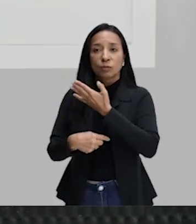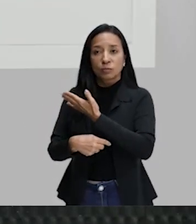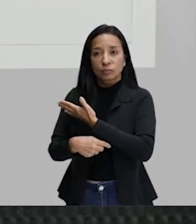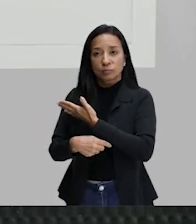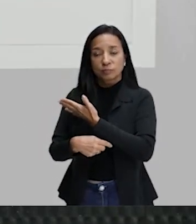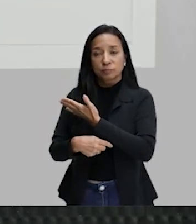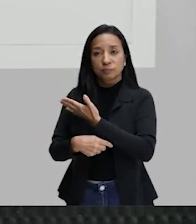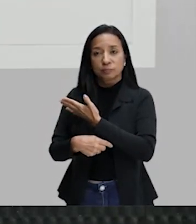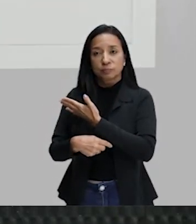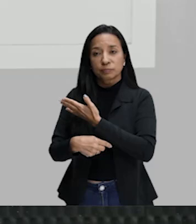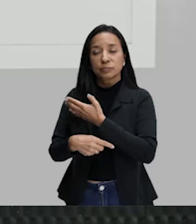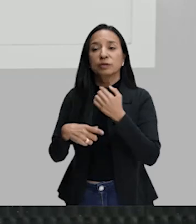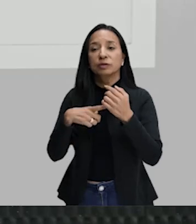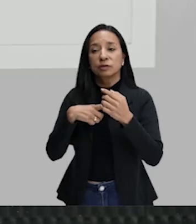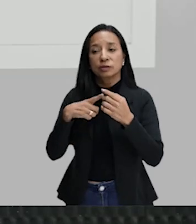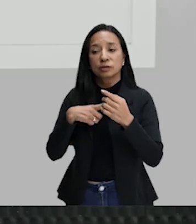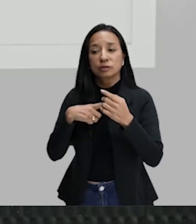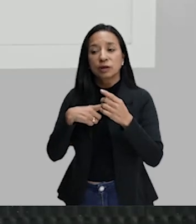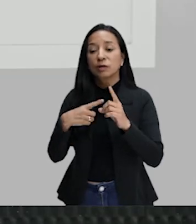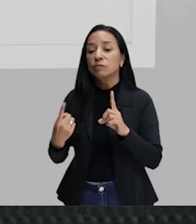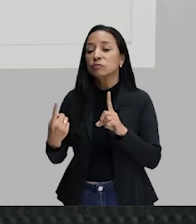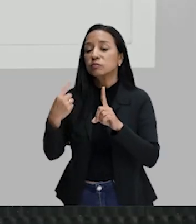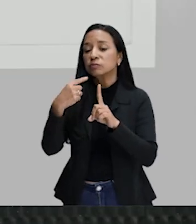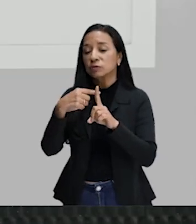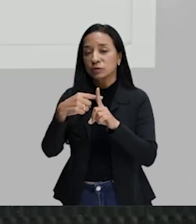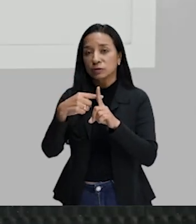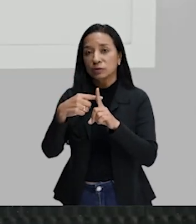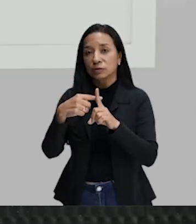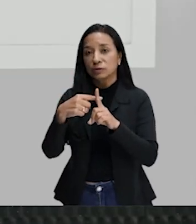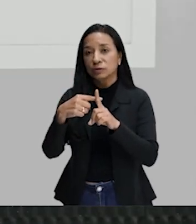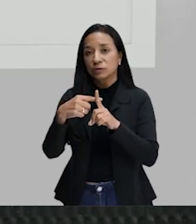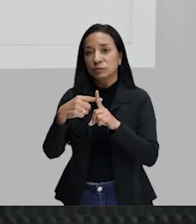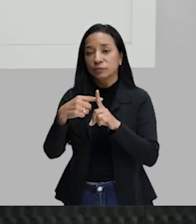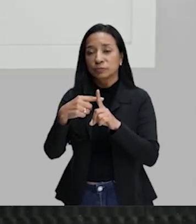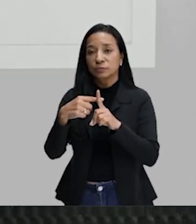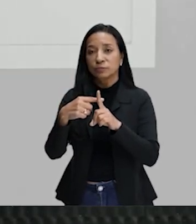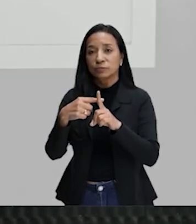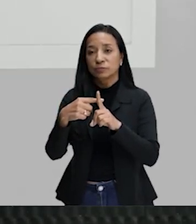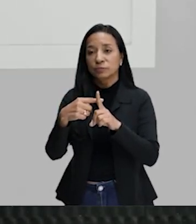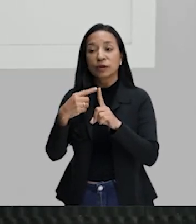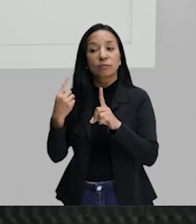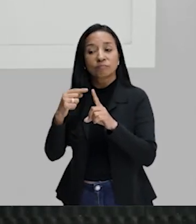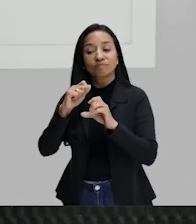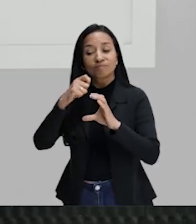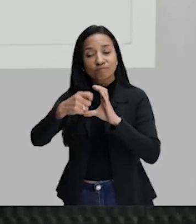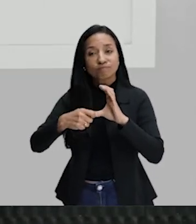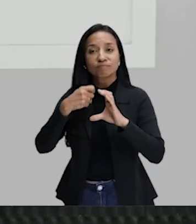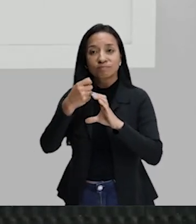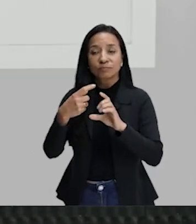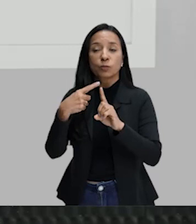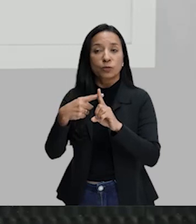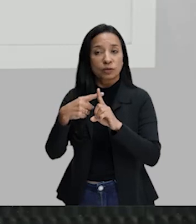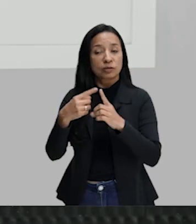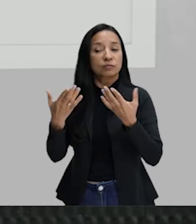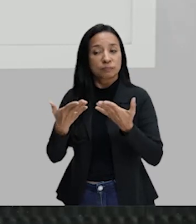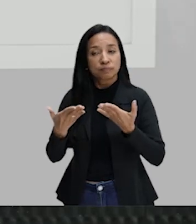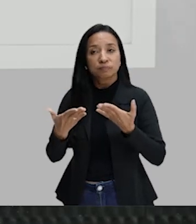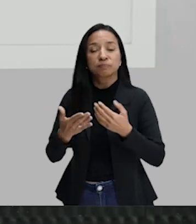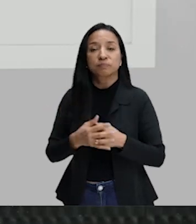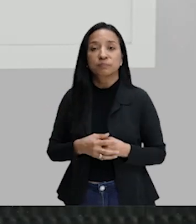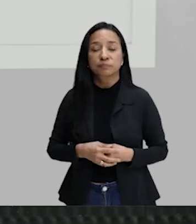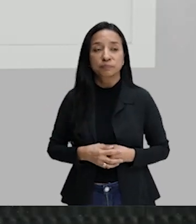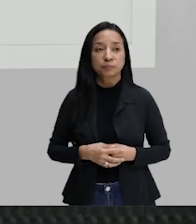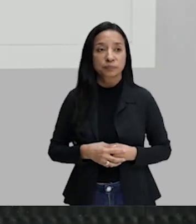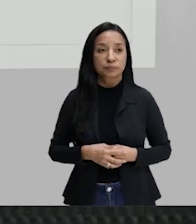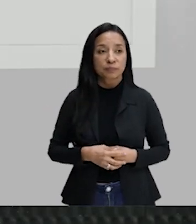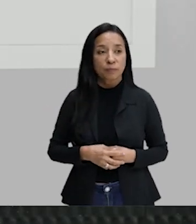é quando nós temos uma carga positiva, que é o nosso caso ali, né? A carga é positiva, né? Então, o que, vamos botar assim,